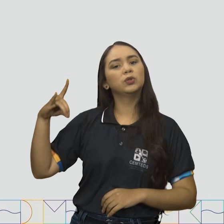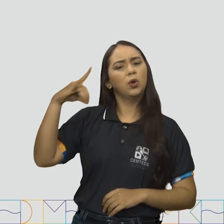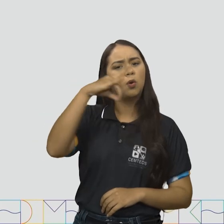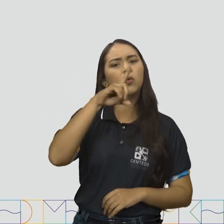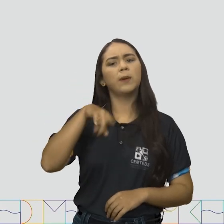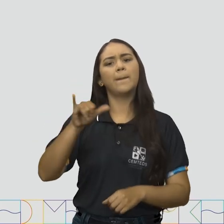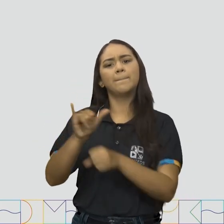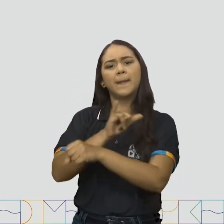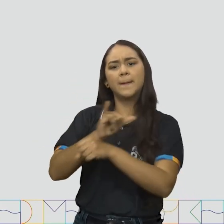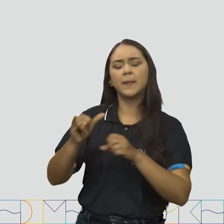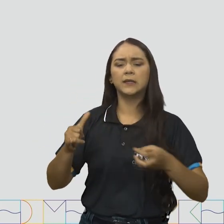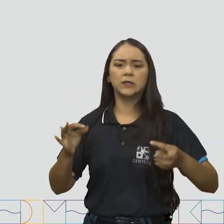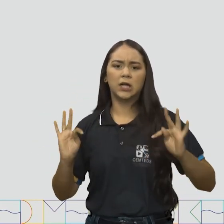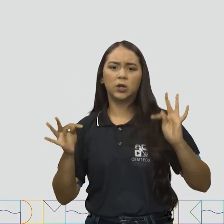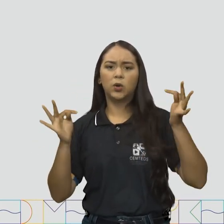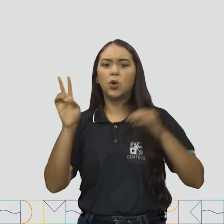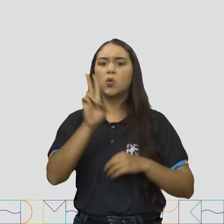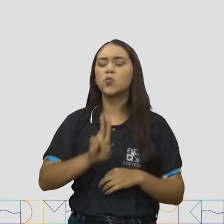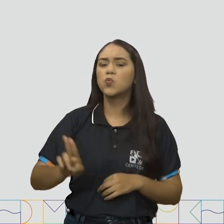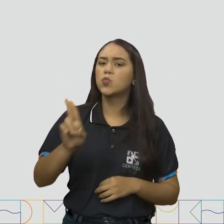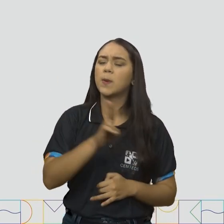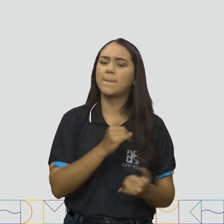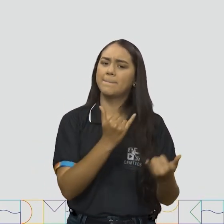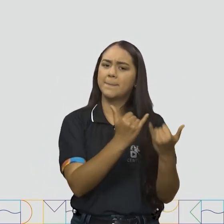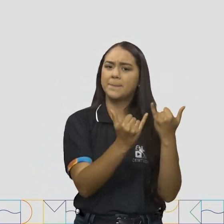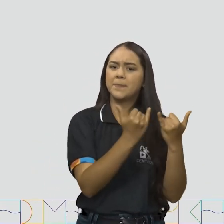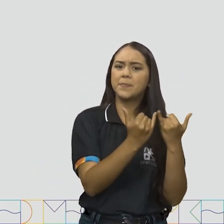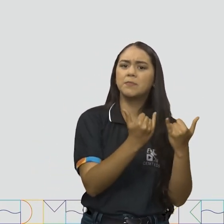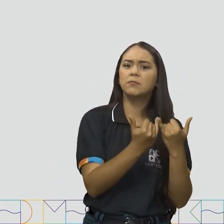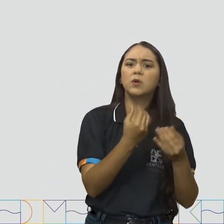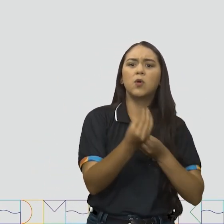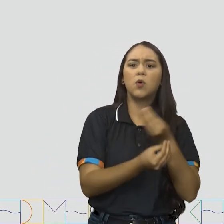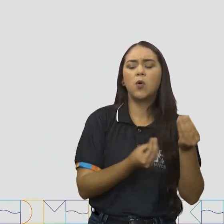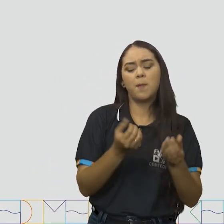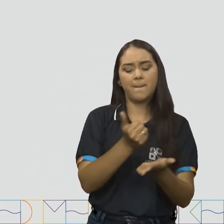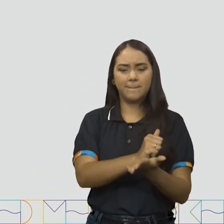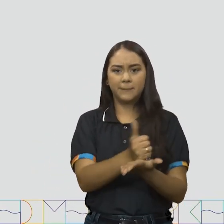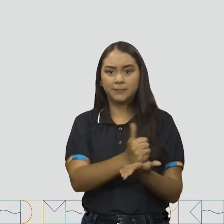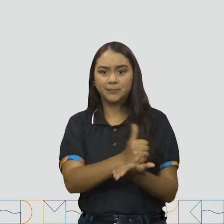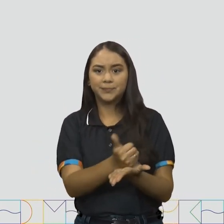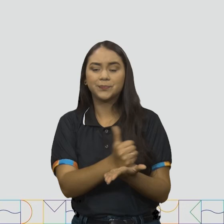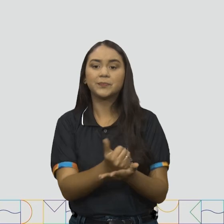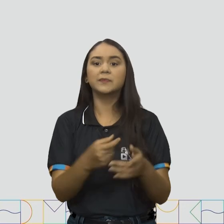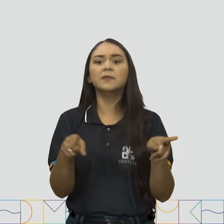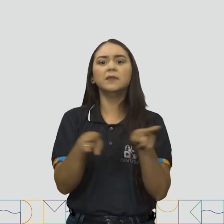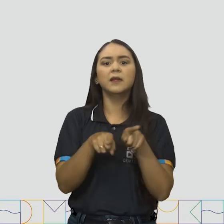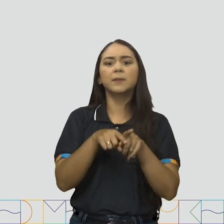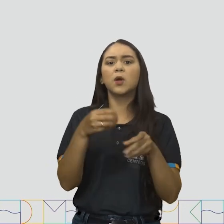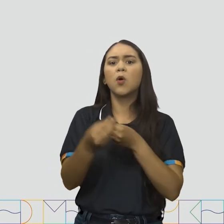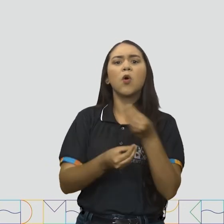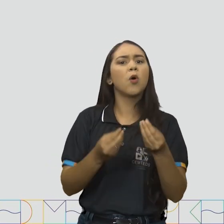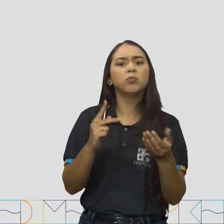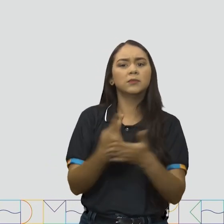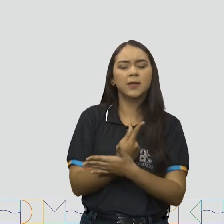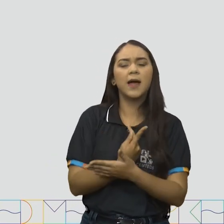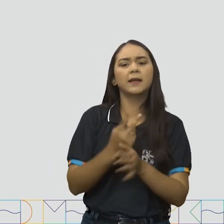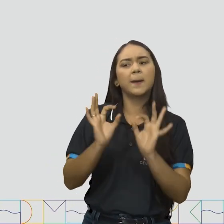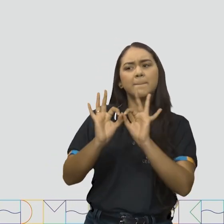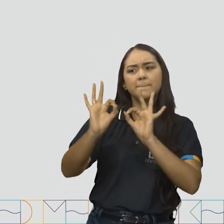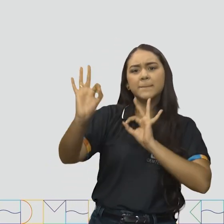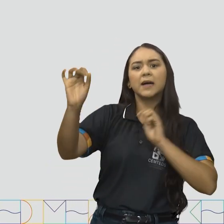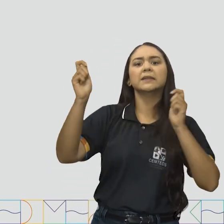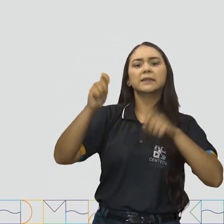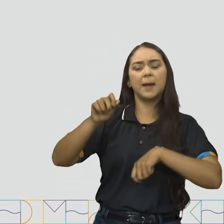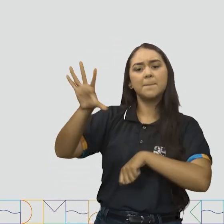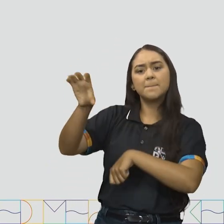drones são equipamentos que usam uma tecnologia similar ao dos clássicos veículos de controle remoto. São comandados à